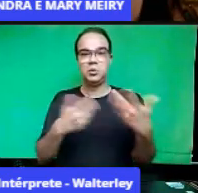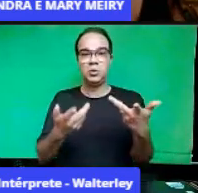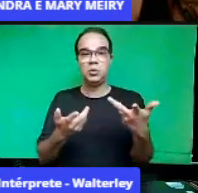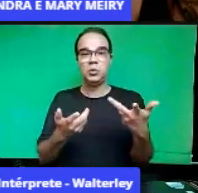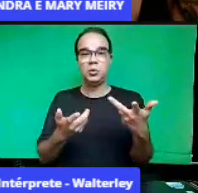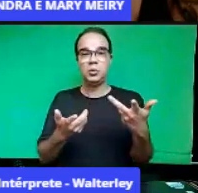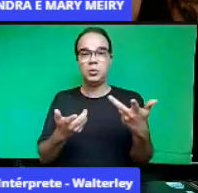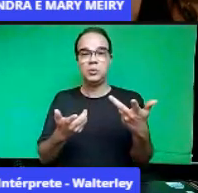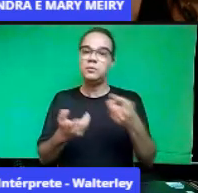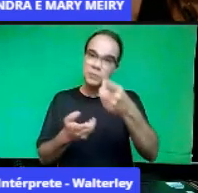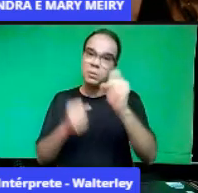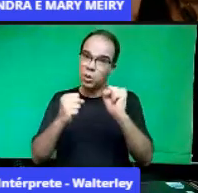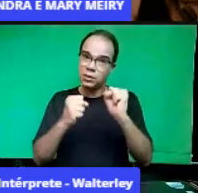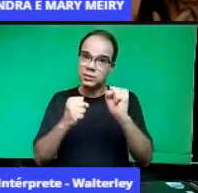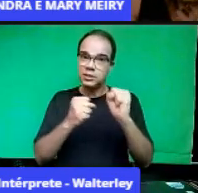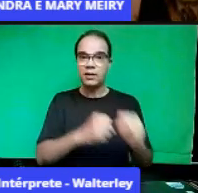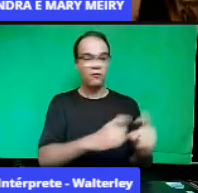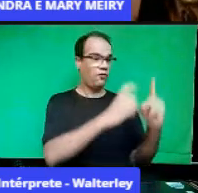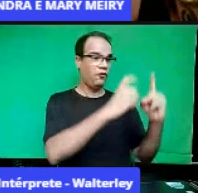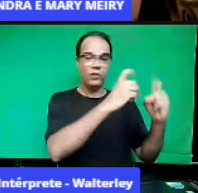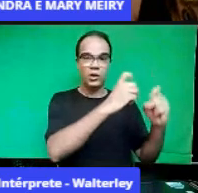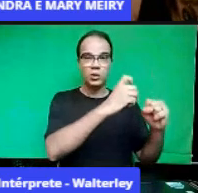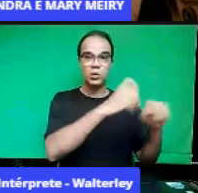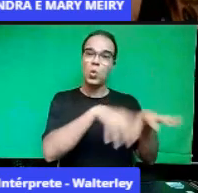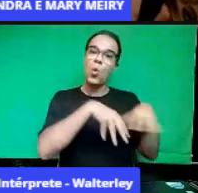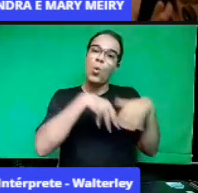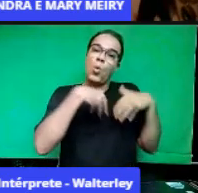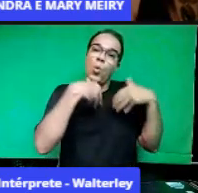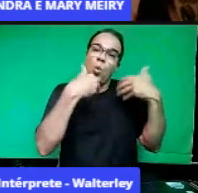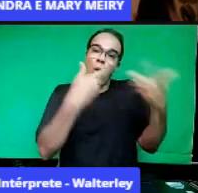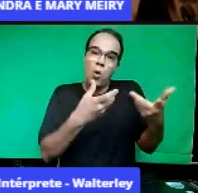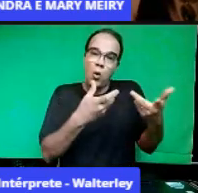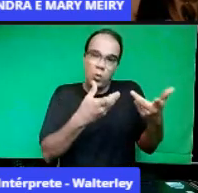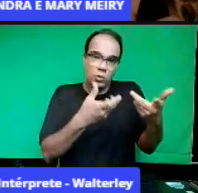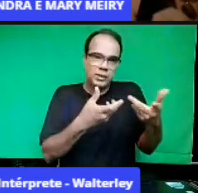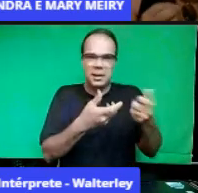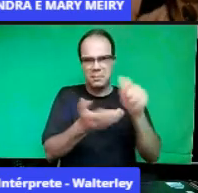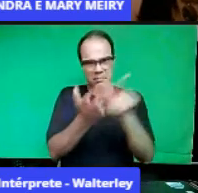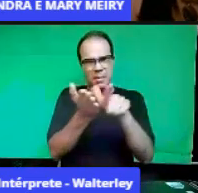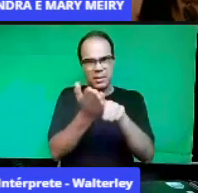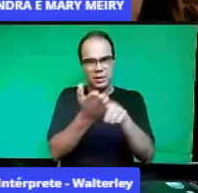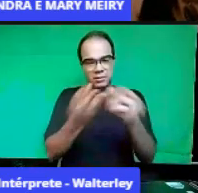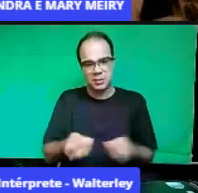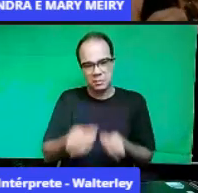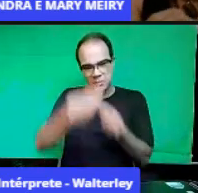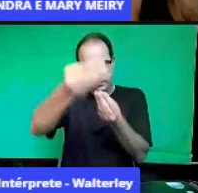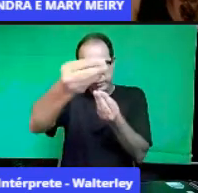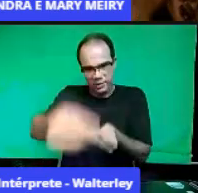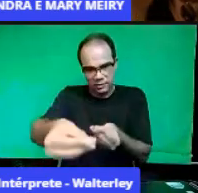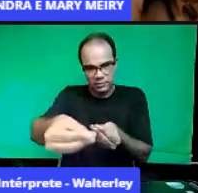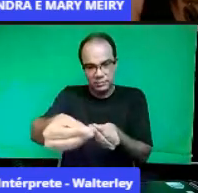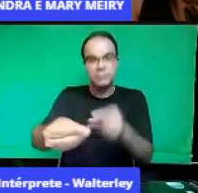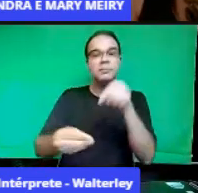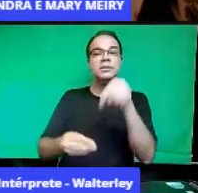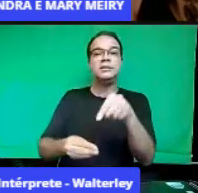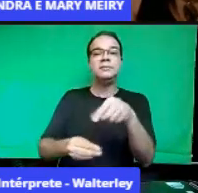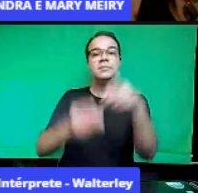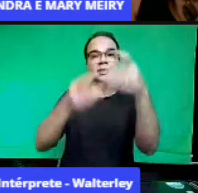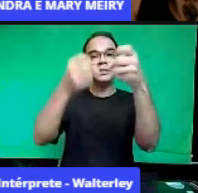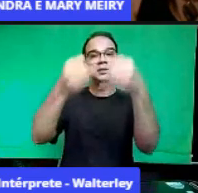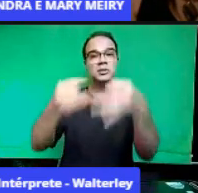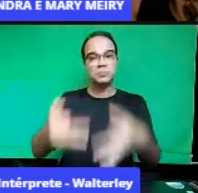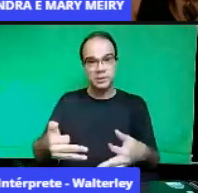que rendeu. Foi isso que resultou. Então, é a partir situações assim que vai ser